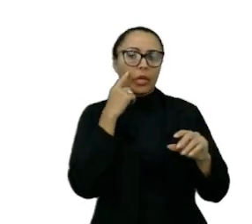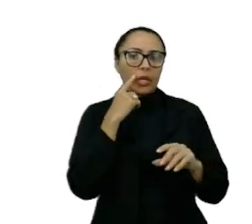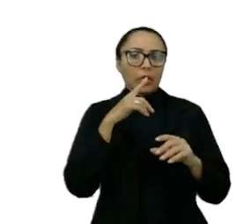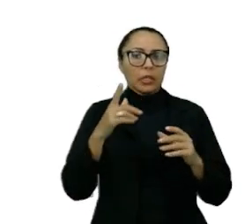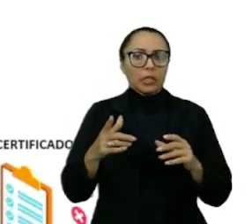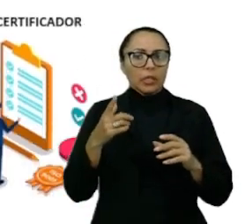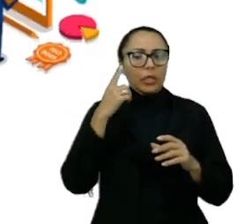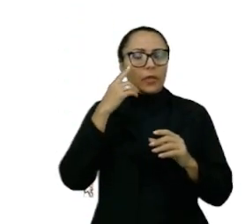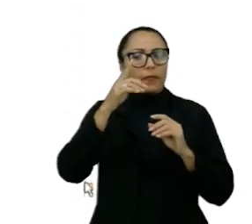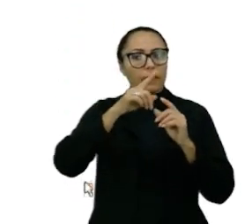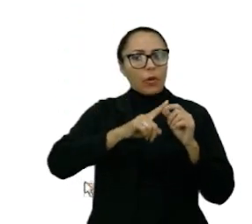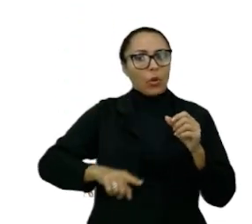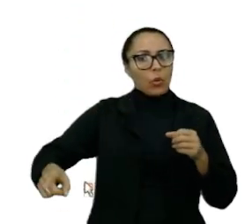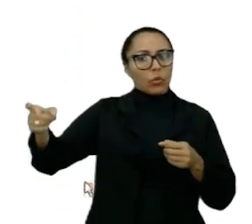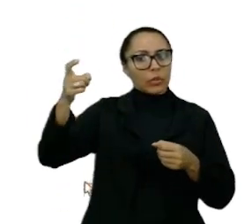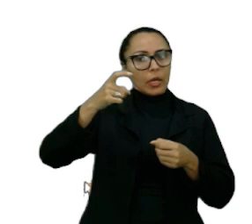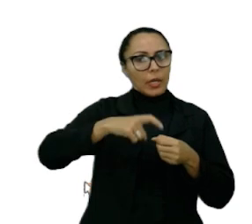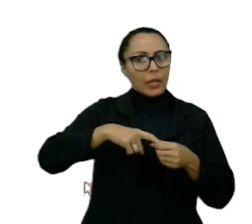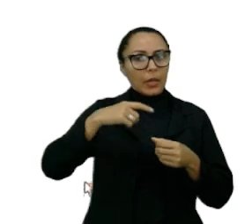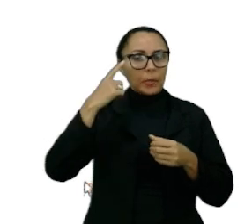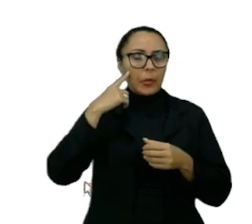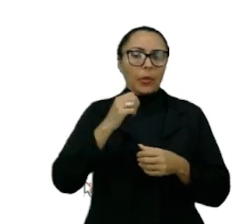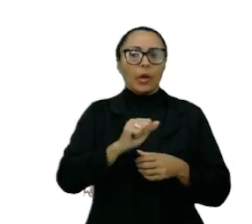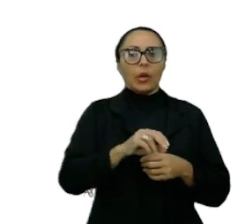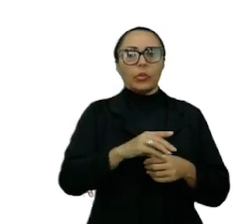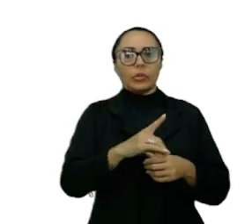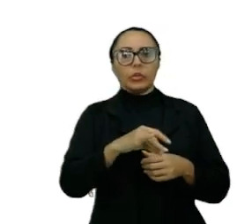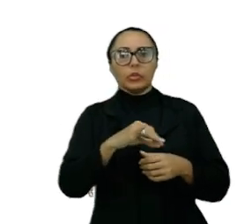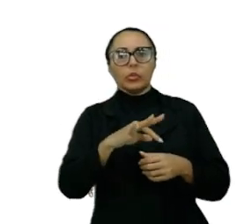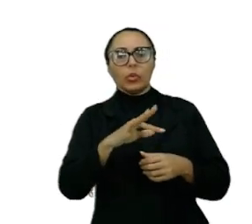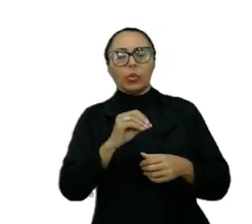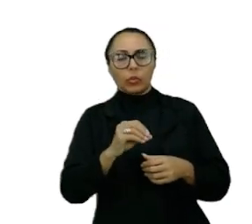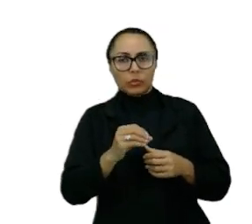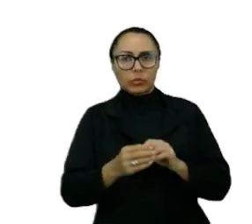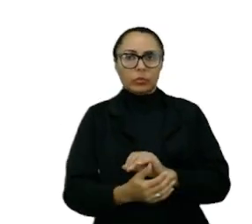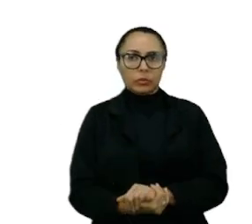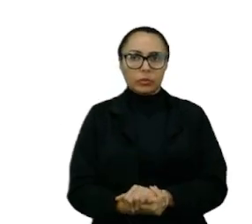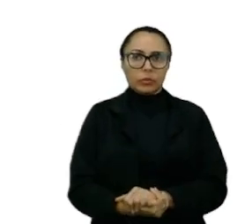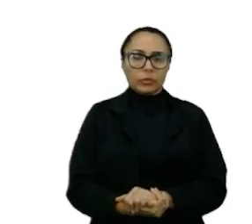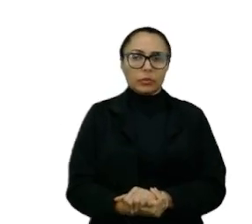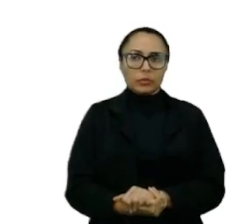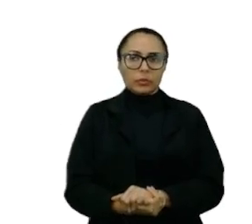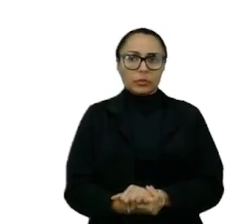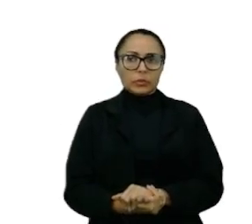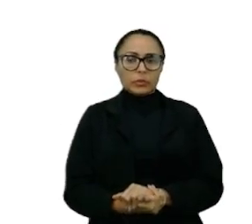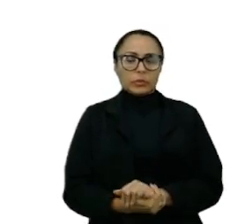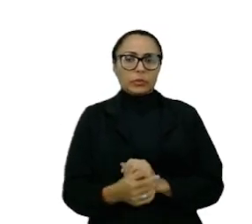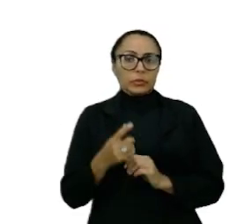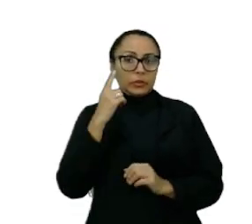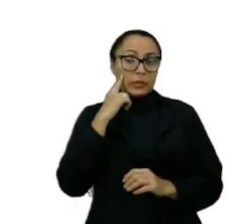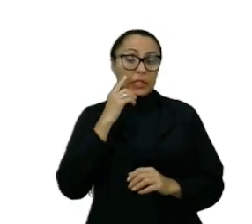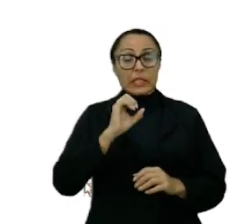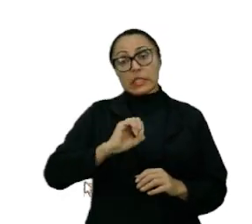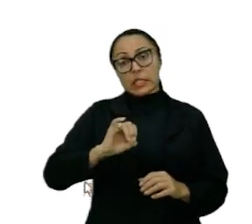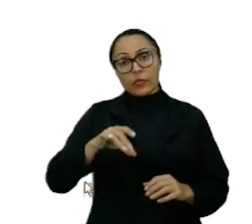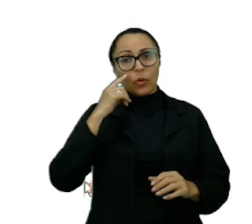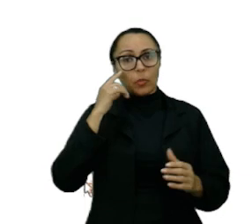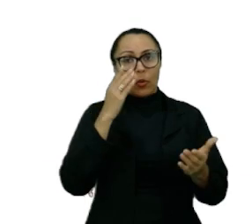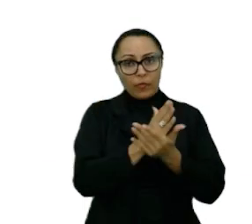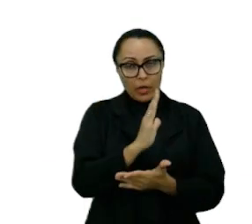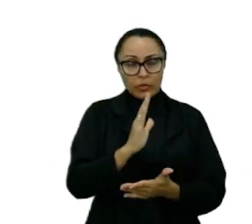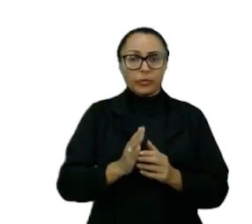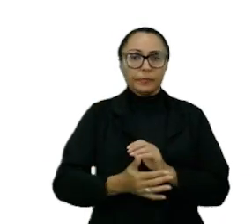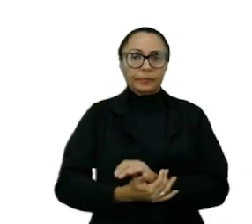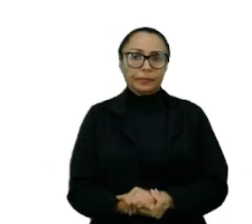volta para o auditor fazer a correção. Se ele for aprovado,